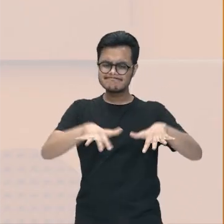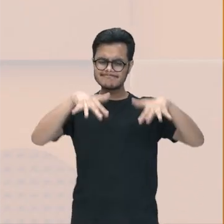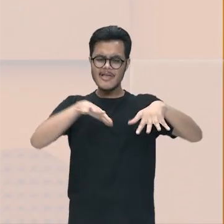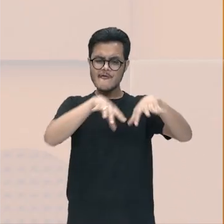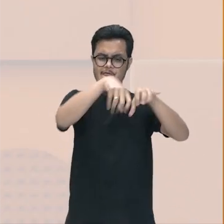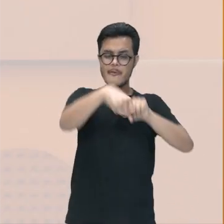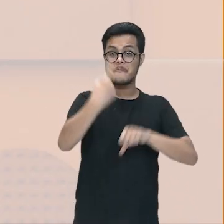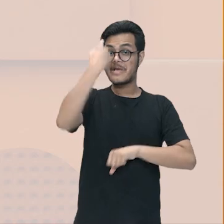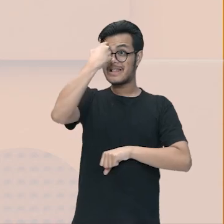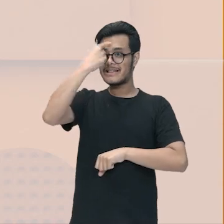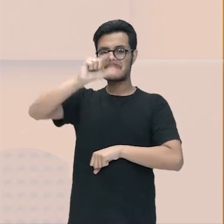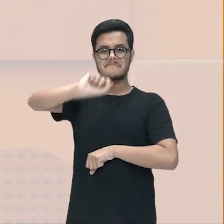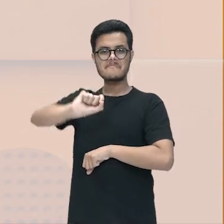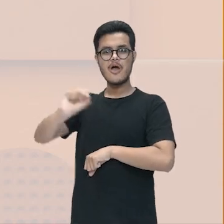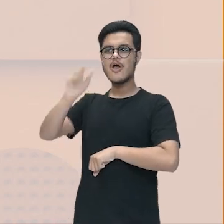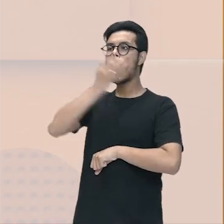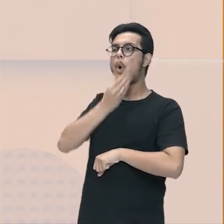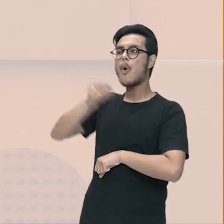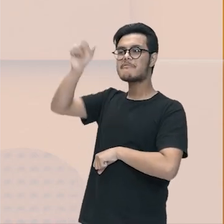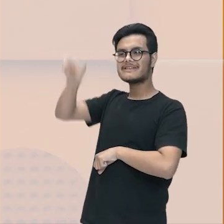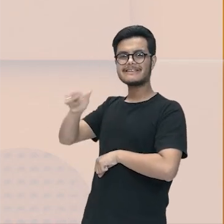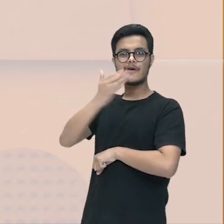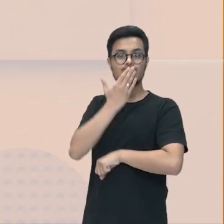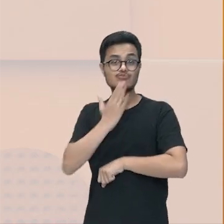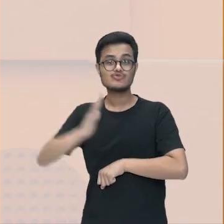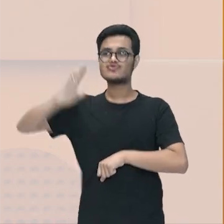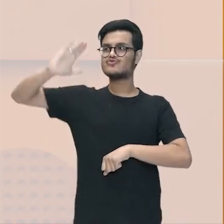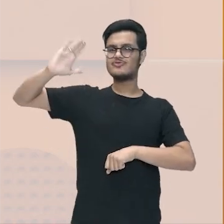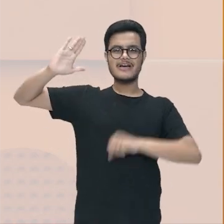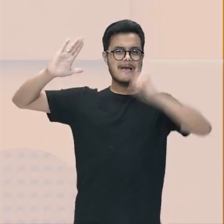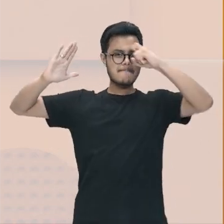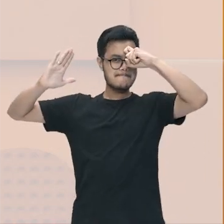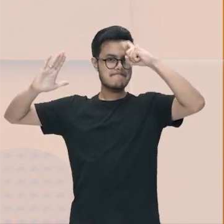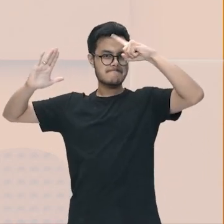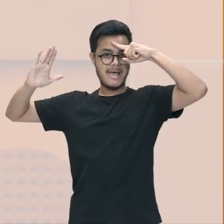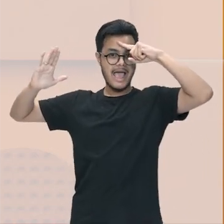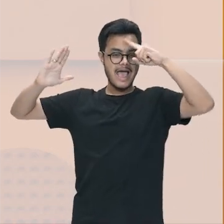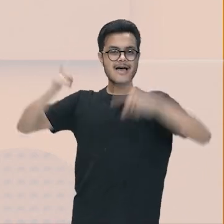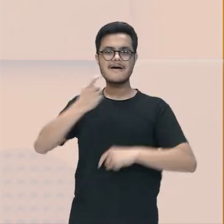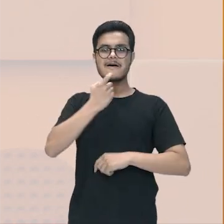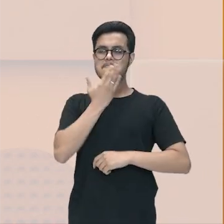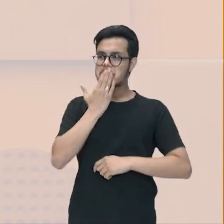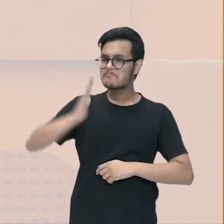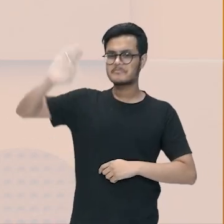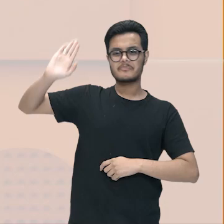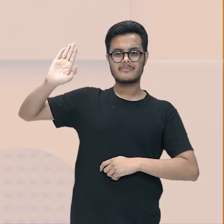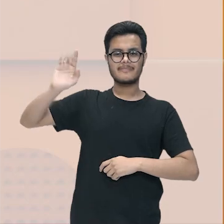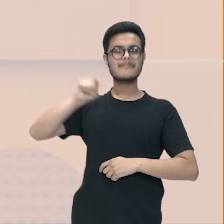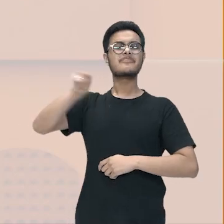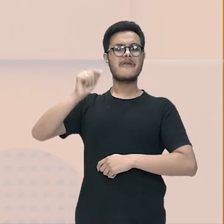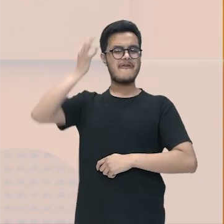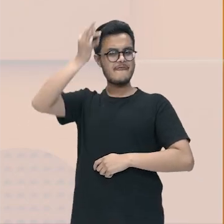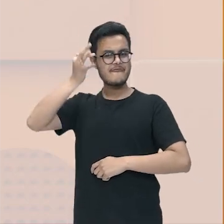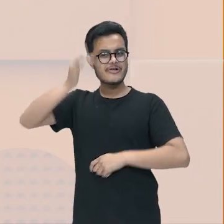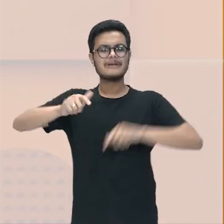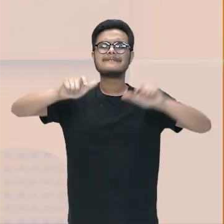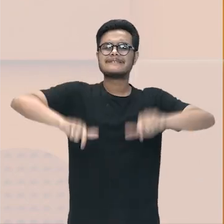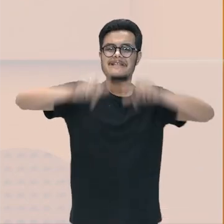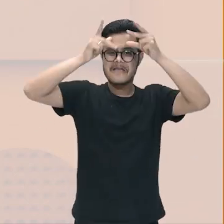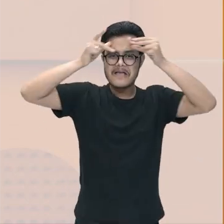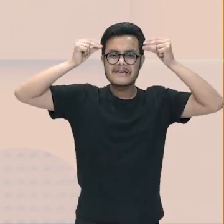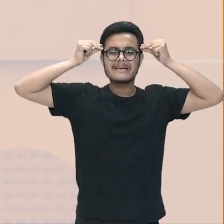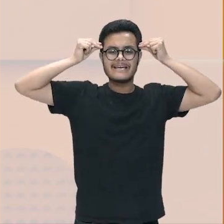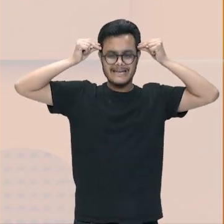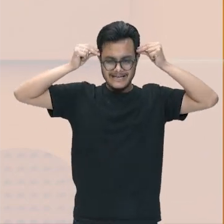então, que o Hipócrates, inclusive o juramento que você vai estar fazendo no momento da tua formatura, tem a ver, então, com essa